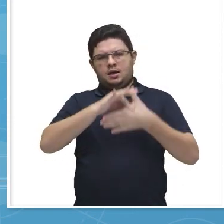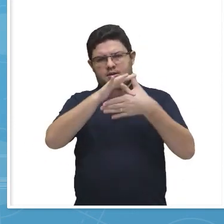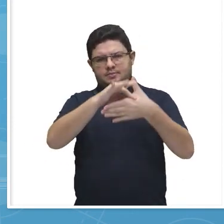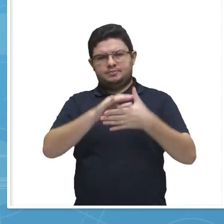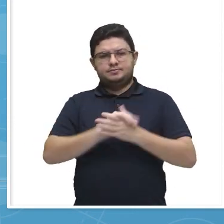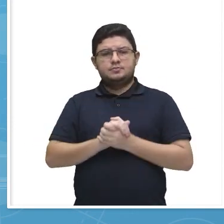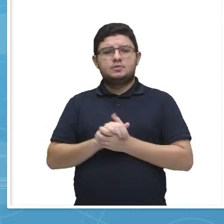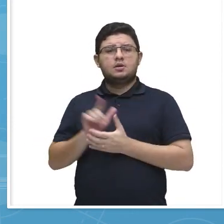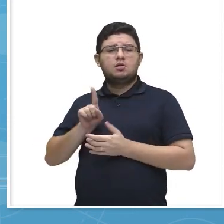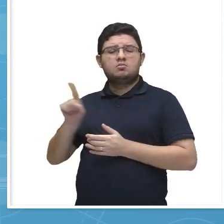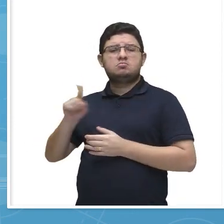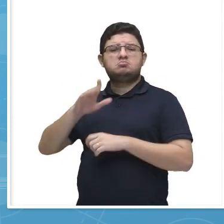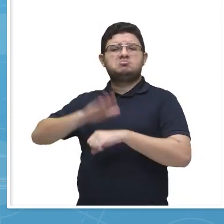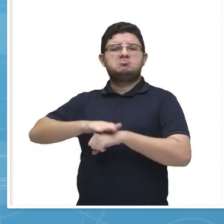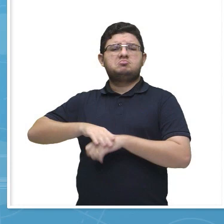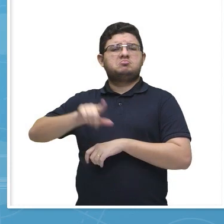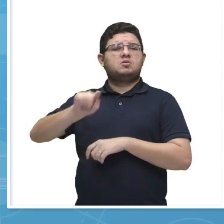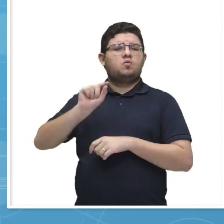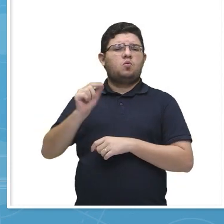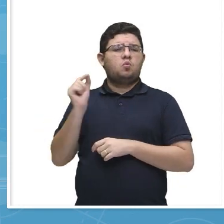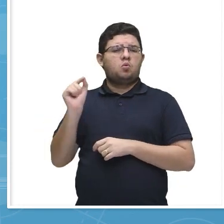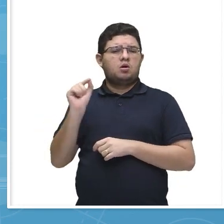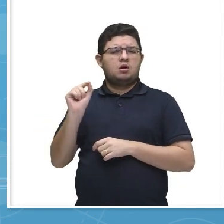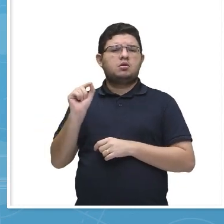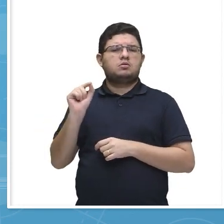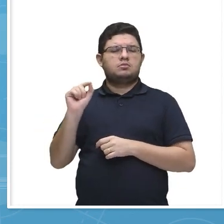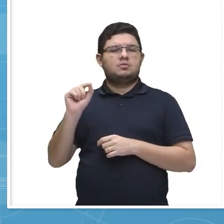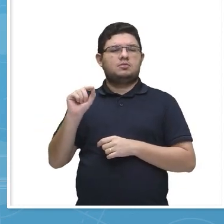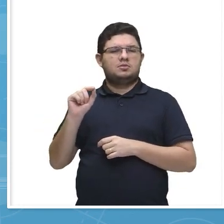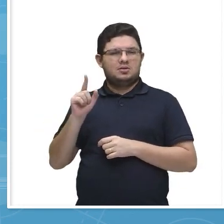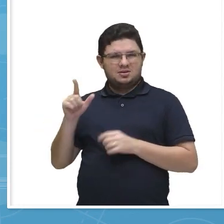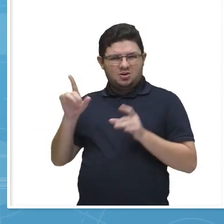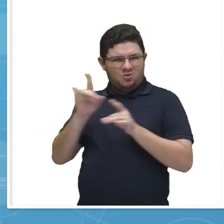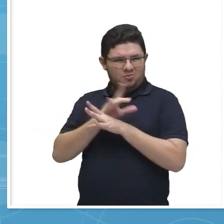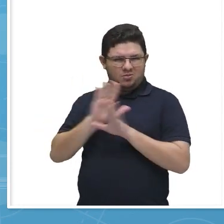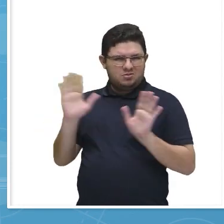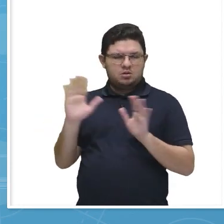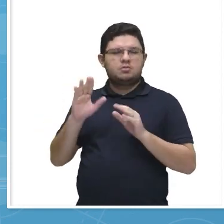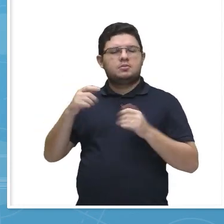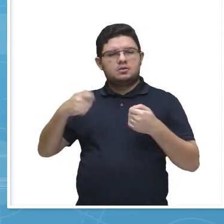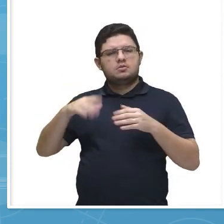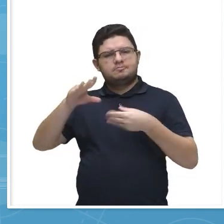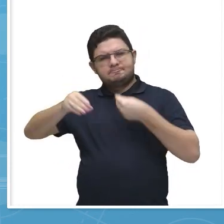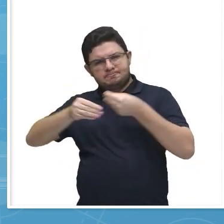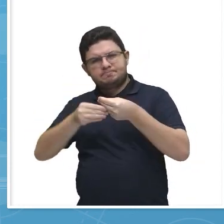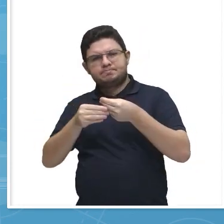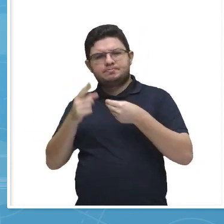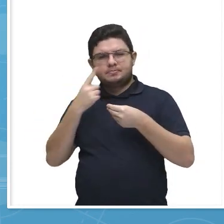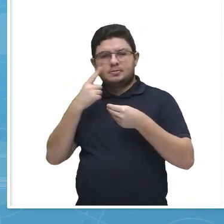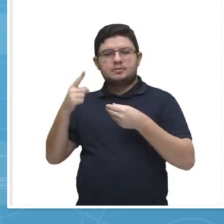uma informação completa? Não, preciso de complemento. O que eu prefiro? Comprar.